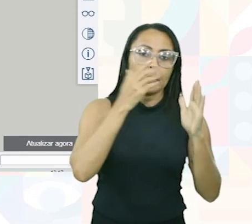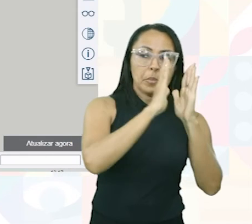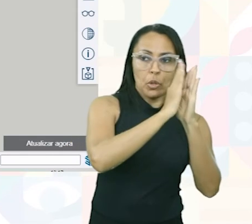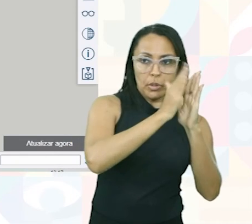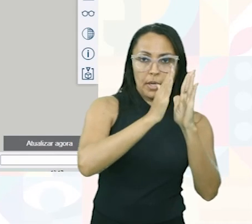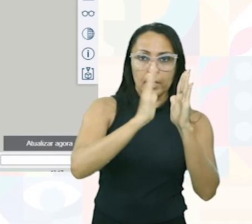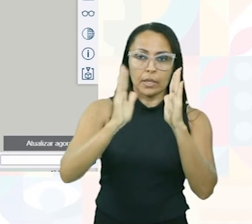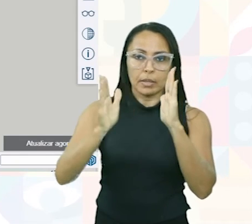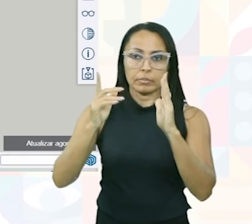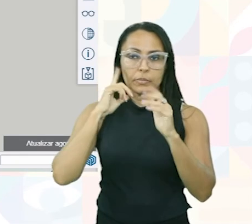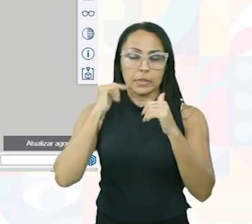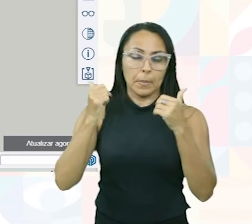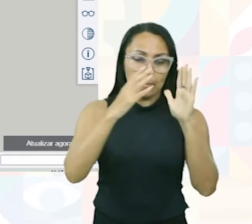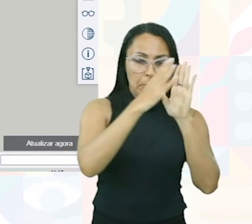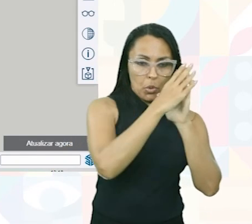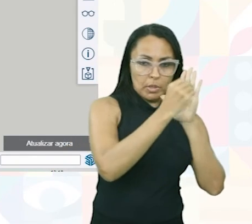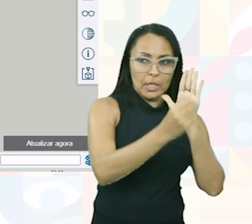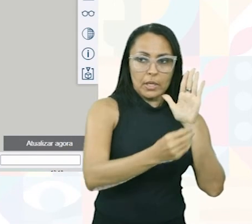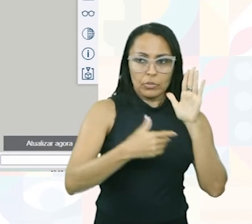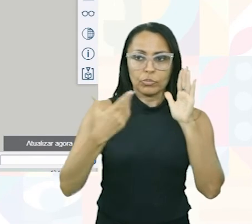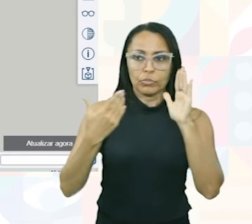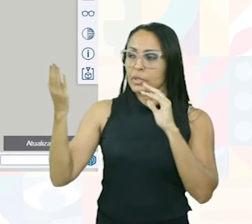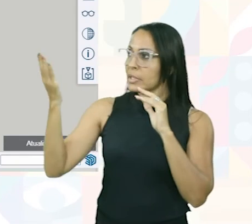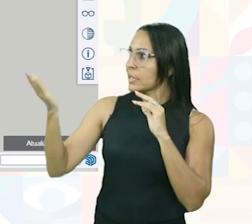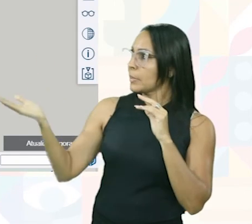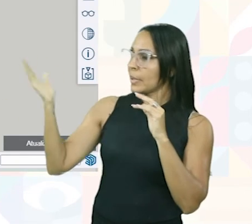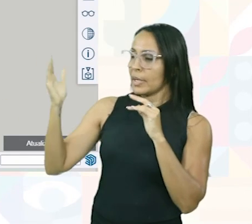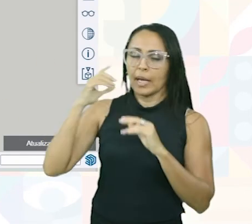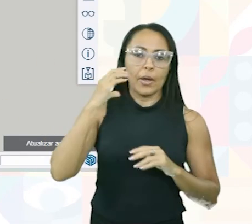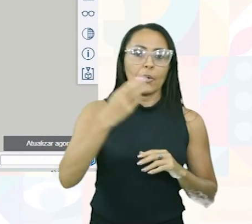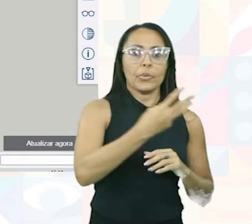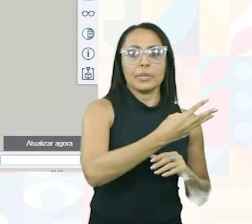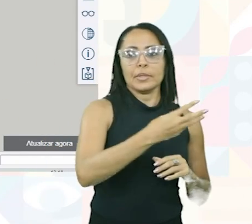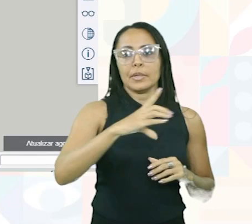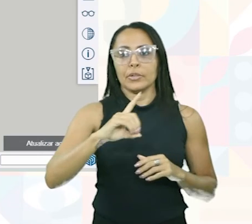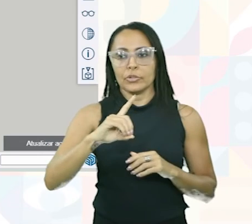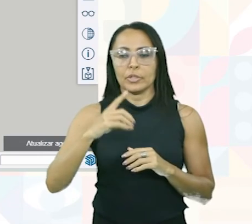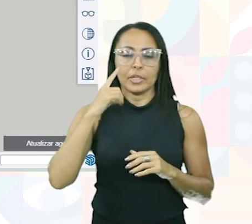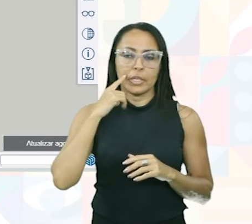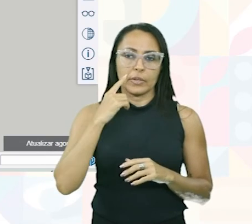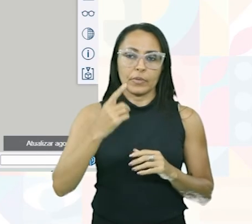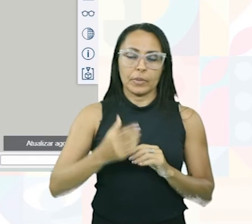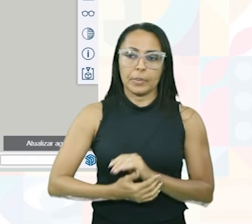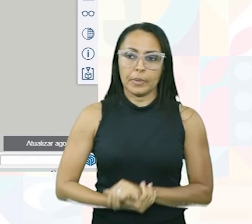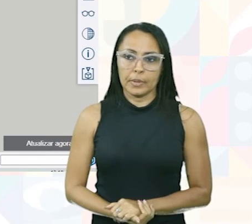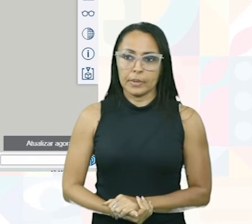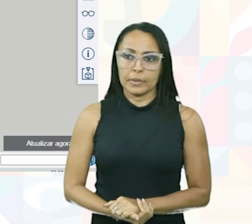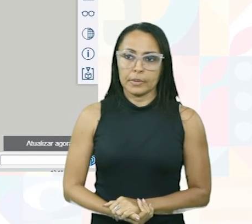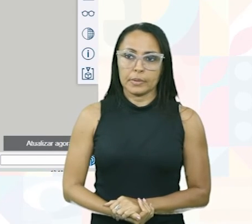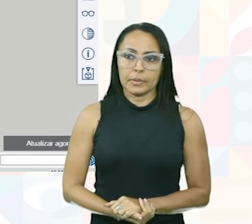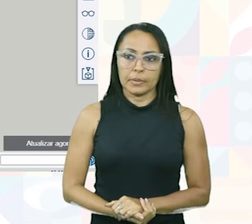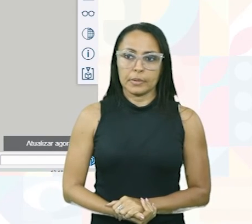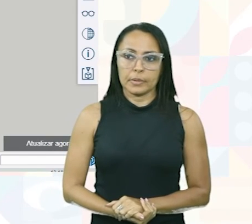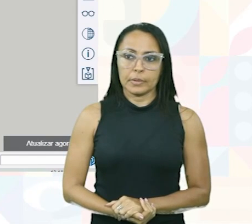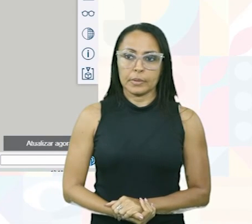né? De modelos tridimensionais, que é o 3D Warehouse. Então, vamos procurar aqui cadeira.